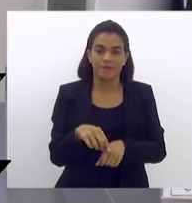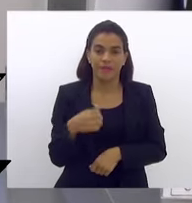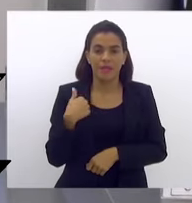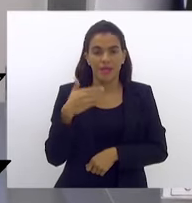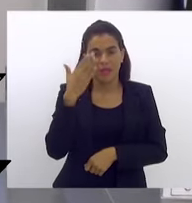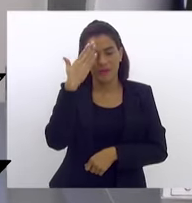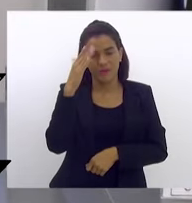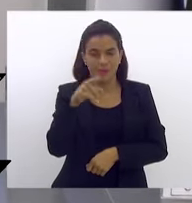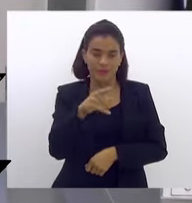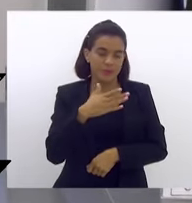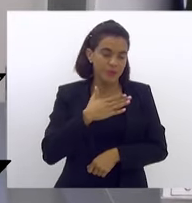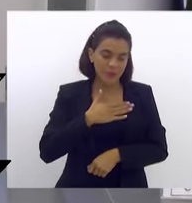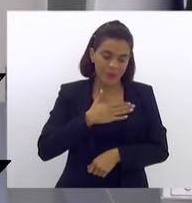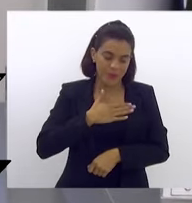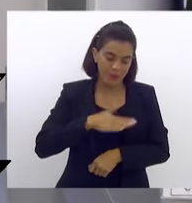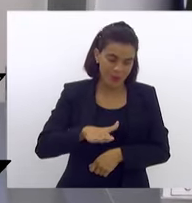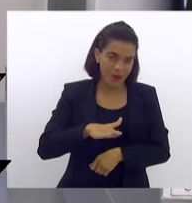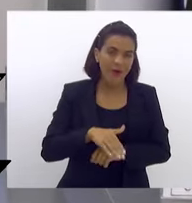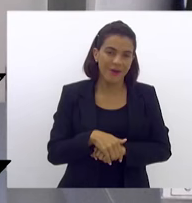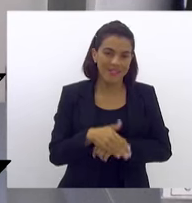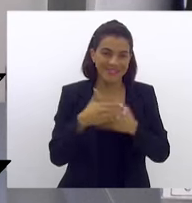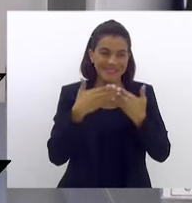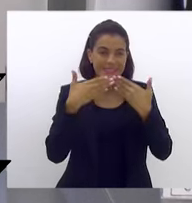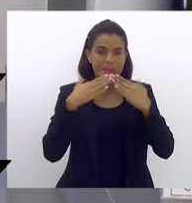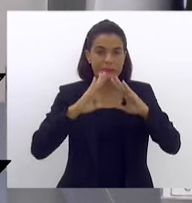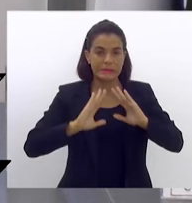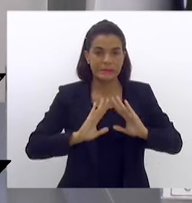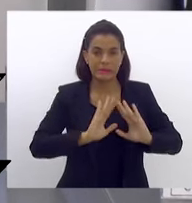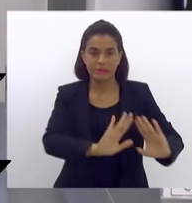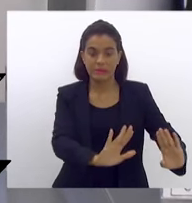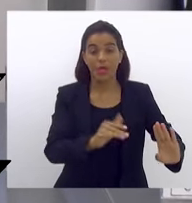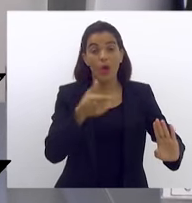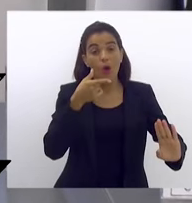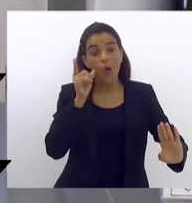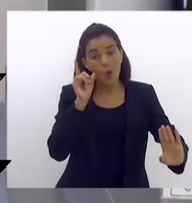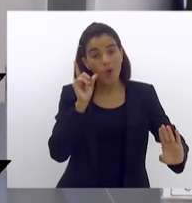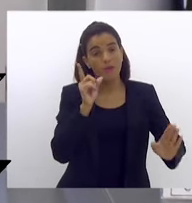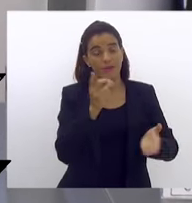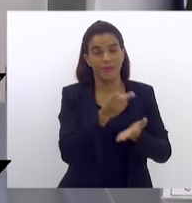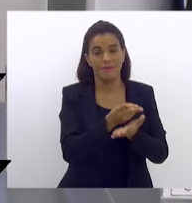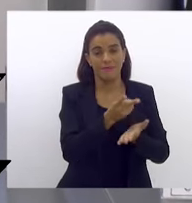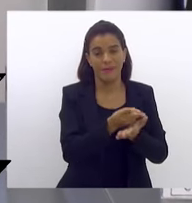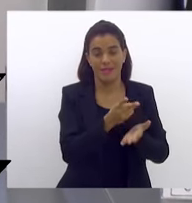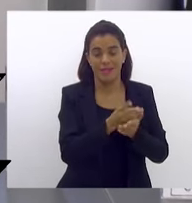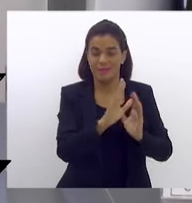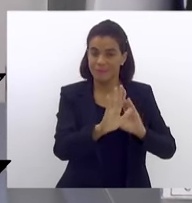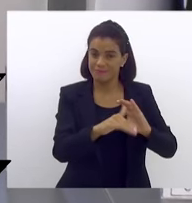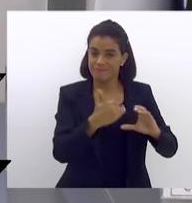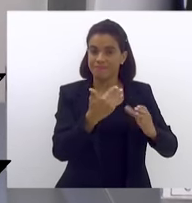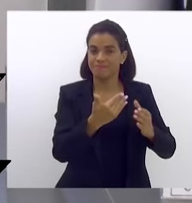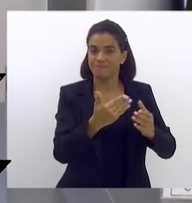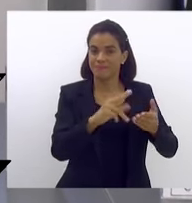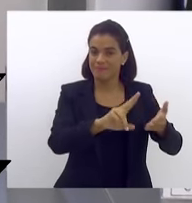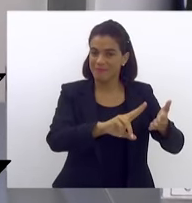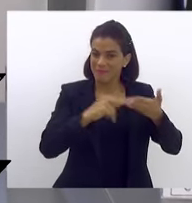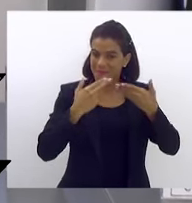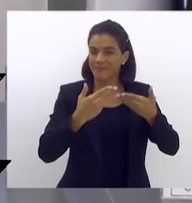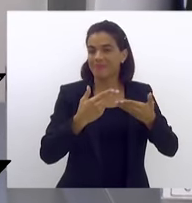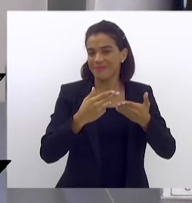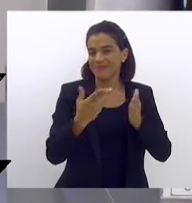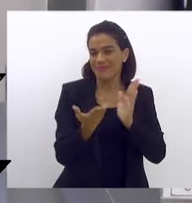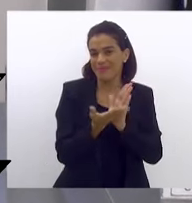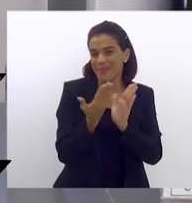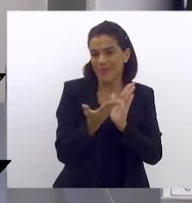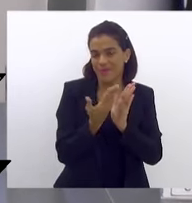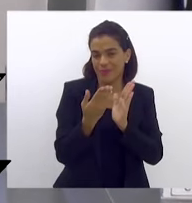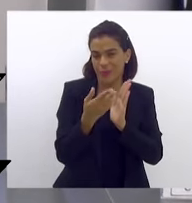grande simpatias Mas ontem eu recebi esse mesmo caderno do que Ele preparou não